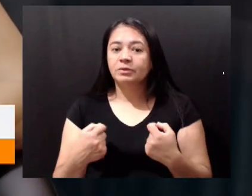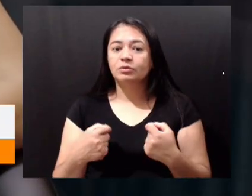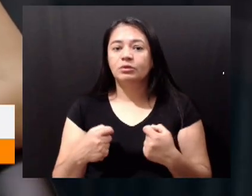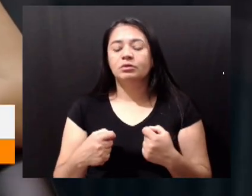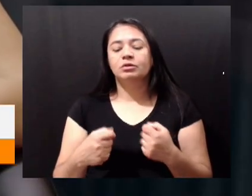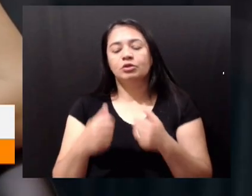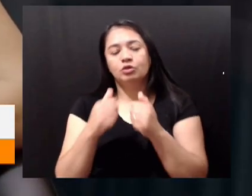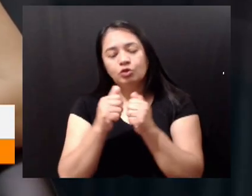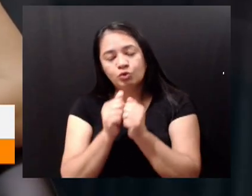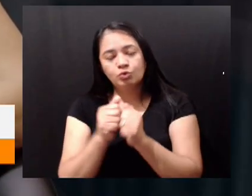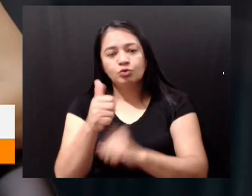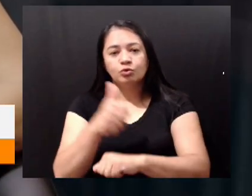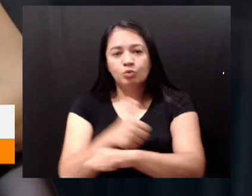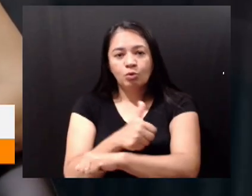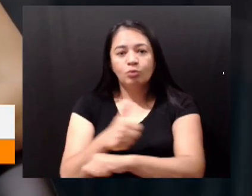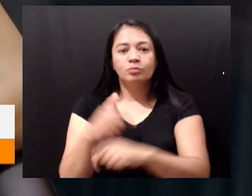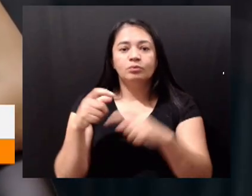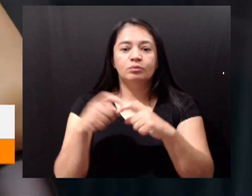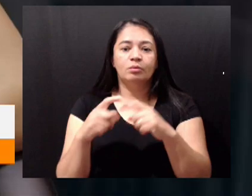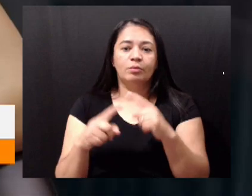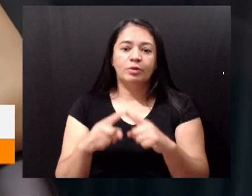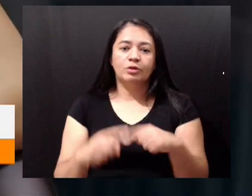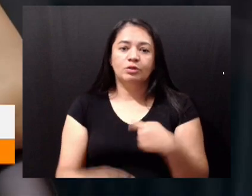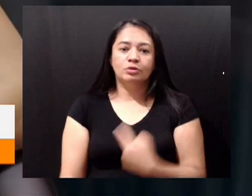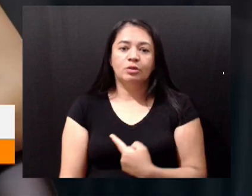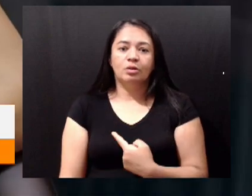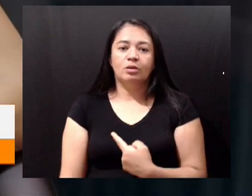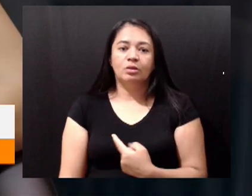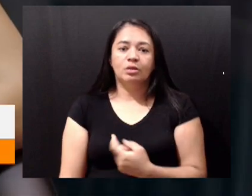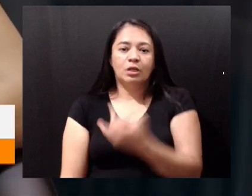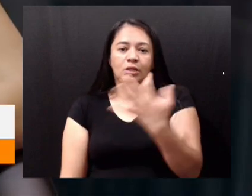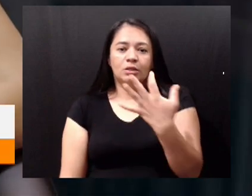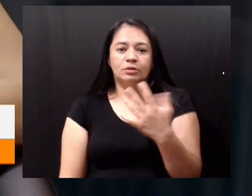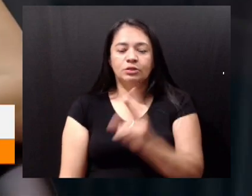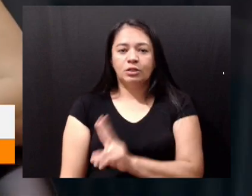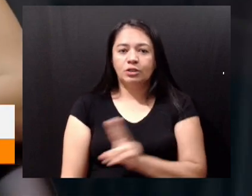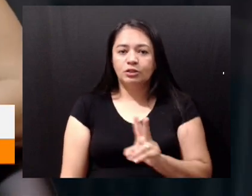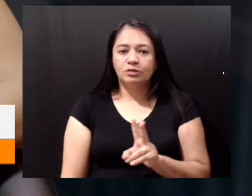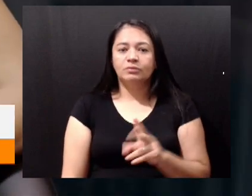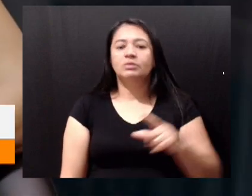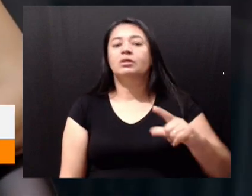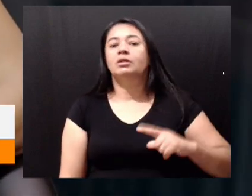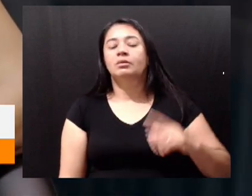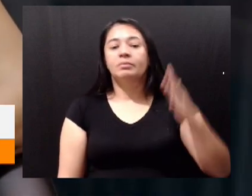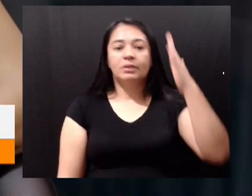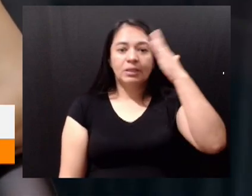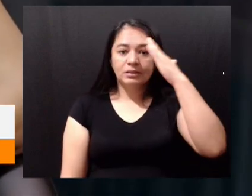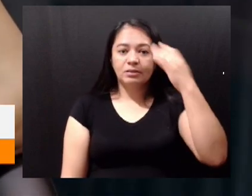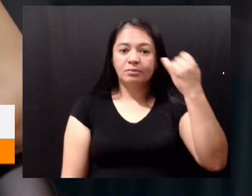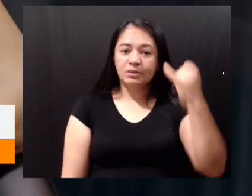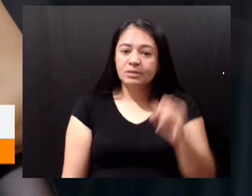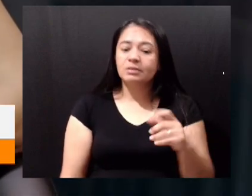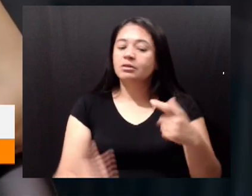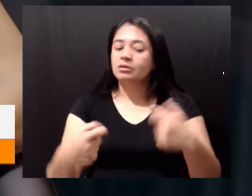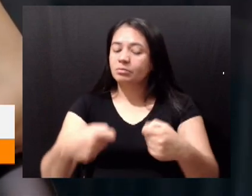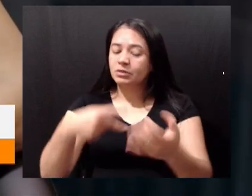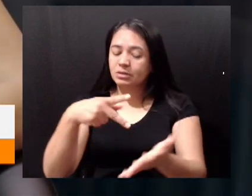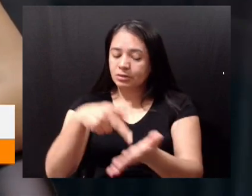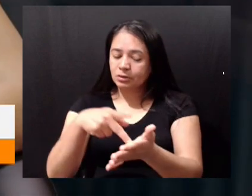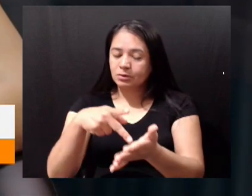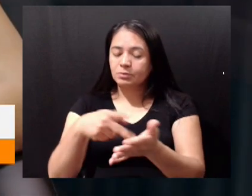médico, né? Porque há como a gente dosar as vitaminas no organismo para saber se há necessidade da suplementação, Uhum.